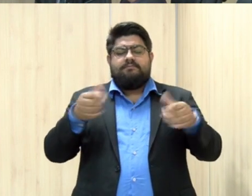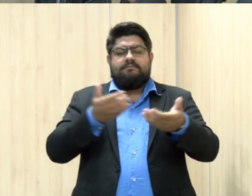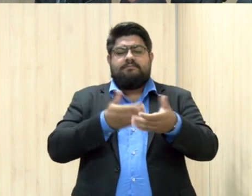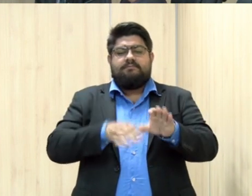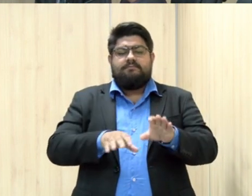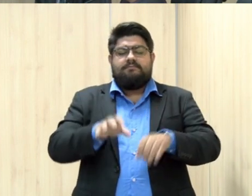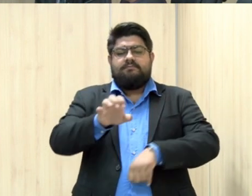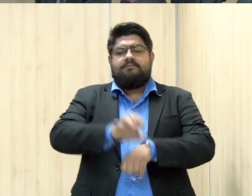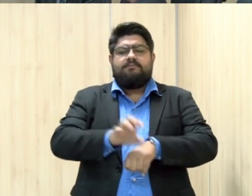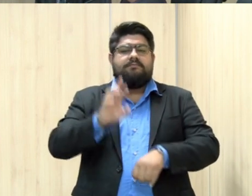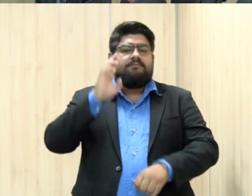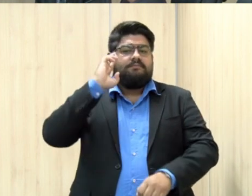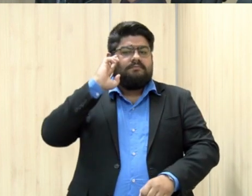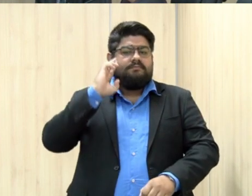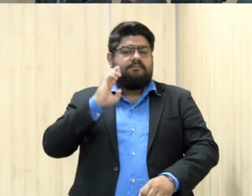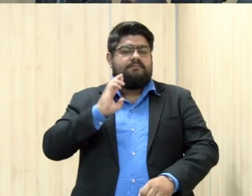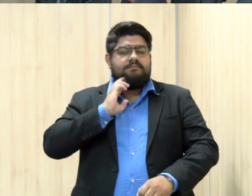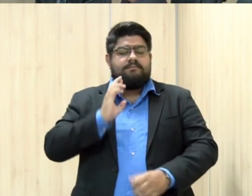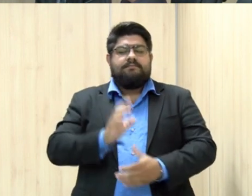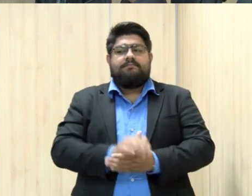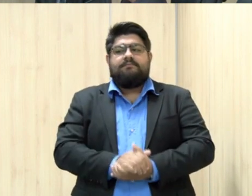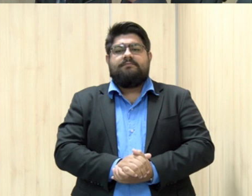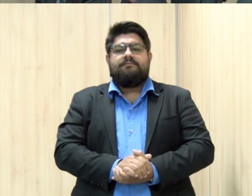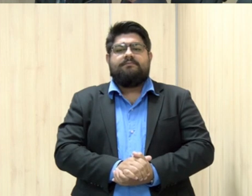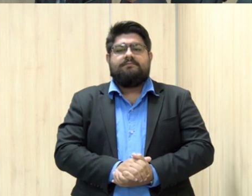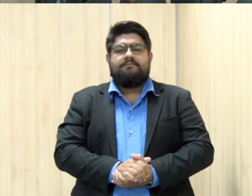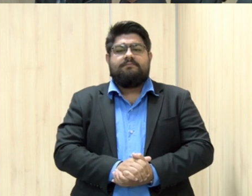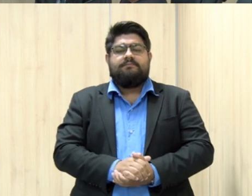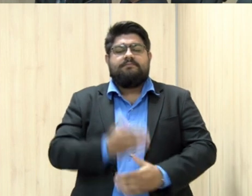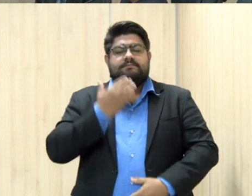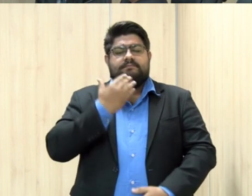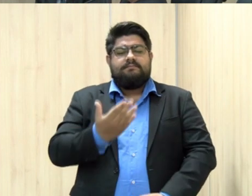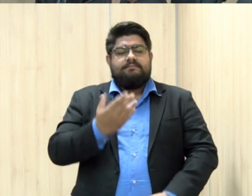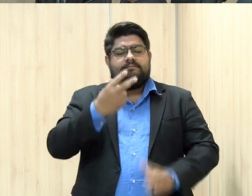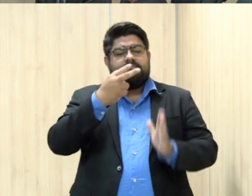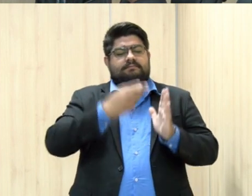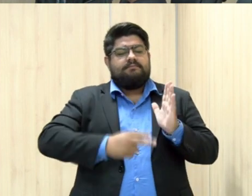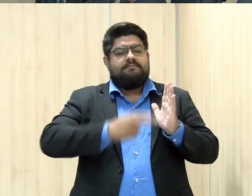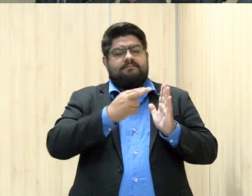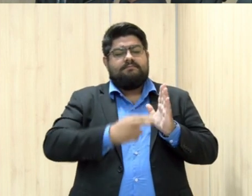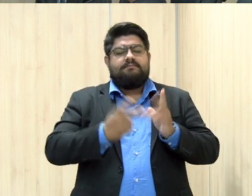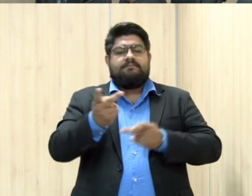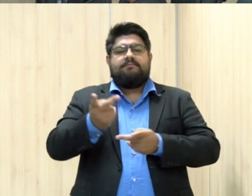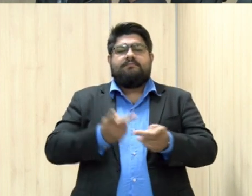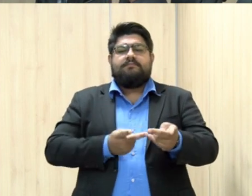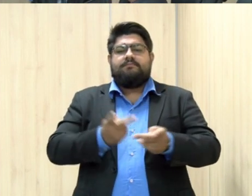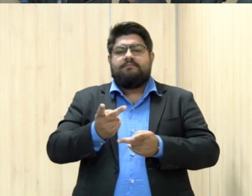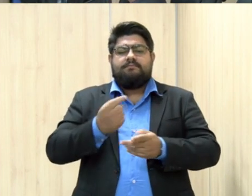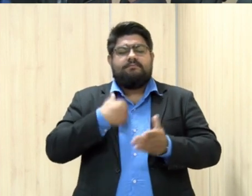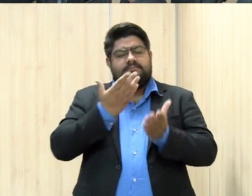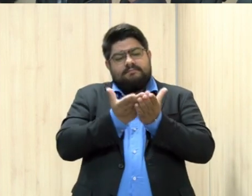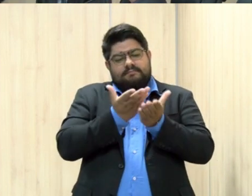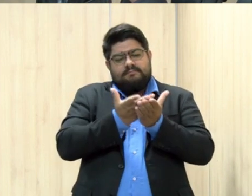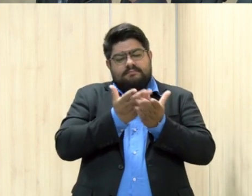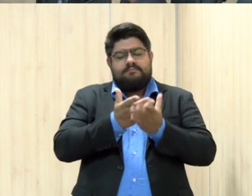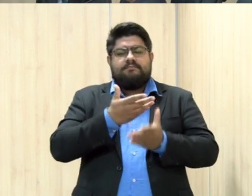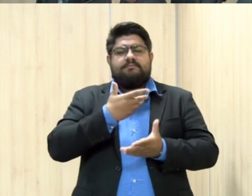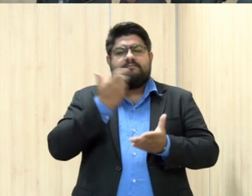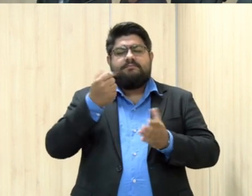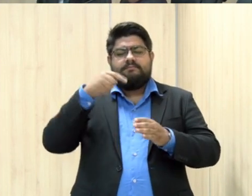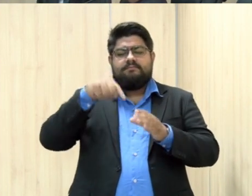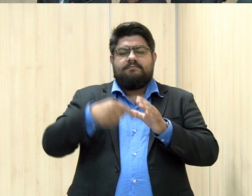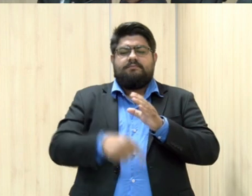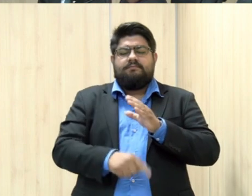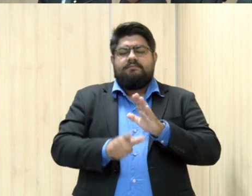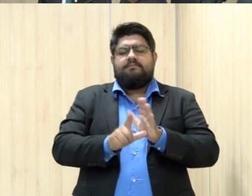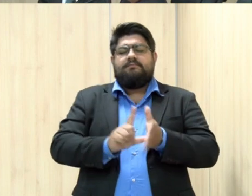do Estado de Rondônia eu peço vistas do projeto Presidente para estudar um pouco mais aprofundado a matéria